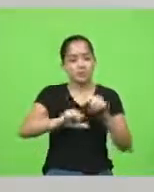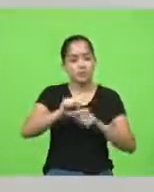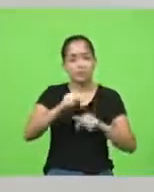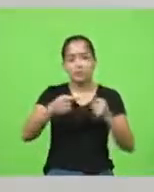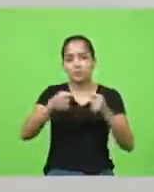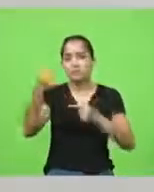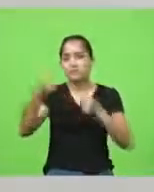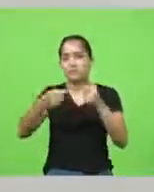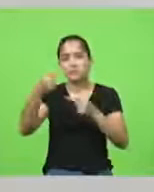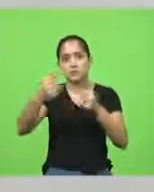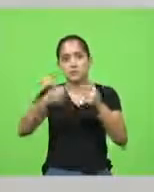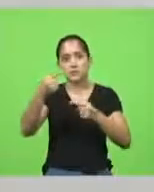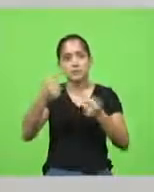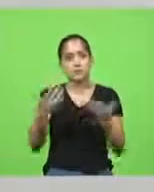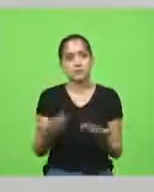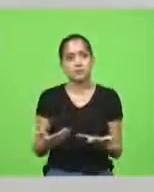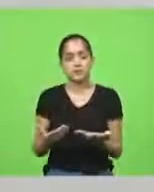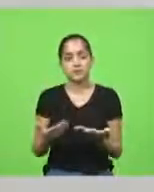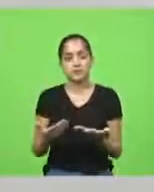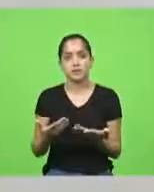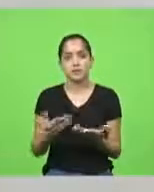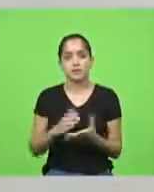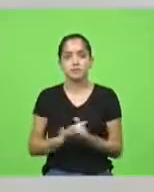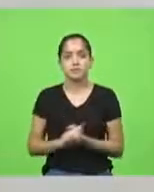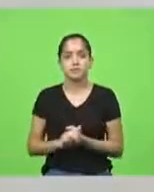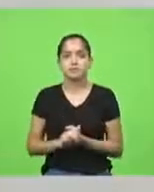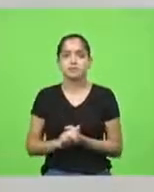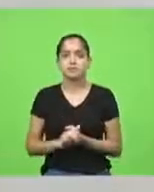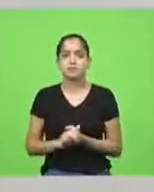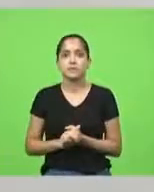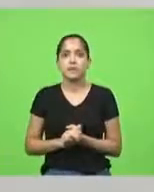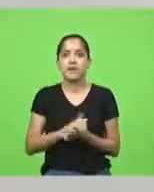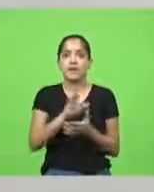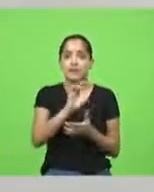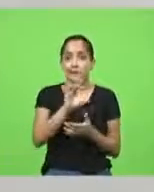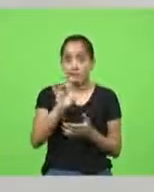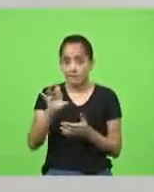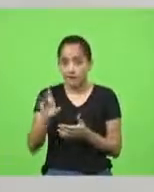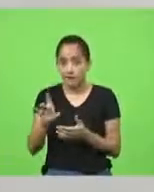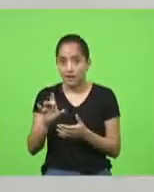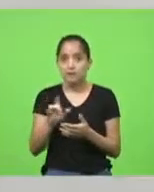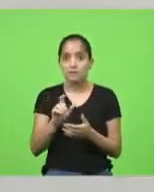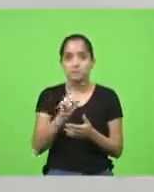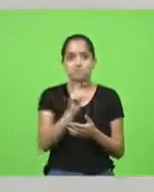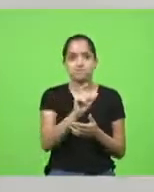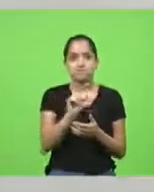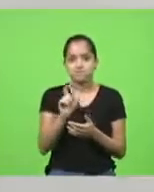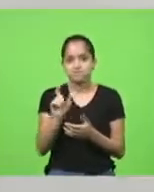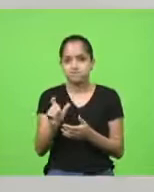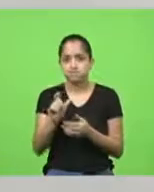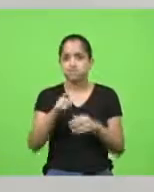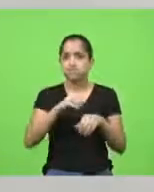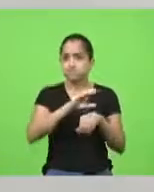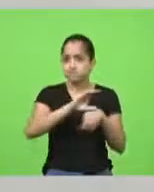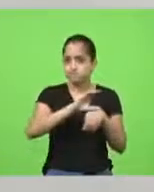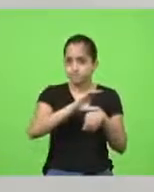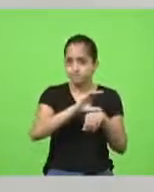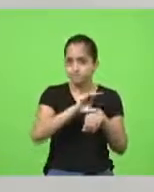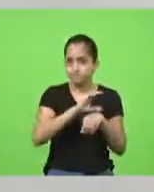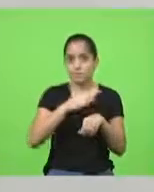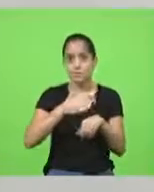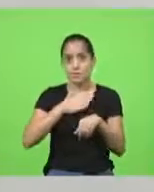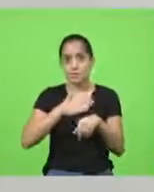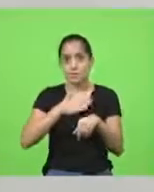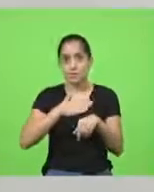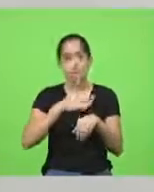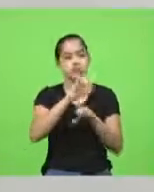no cachorro. É uma palhaçada. Cada artigo da letra da Constituição que eu tive a honra de